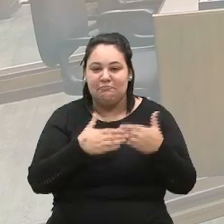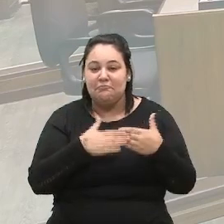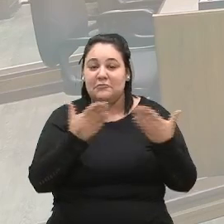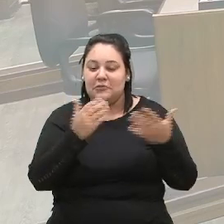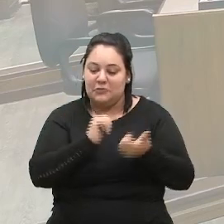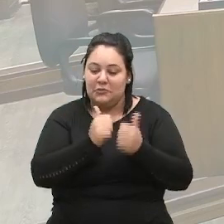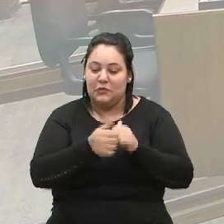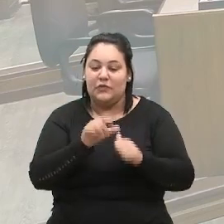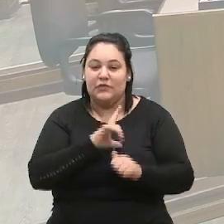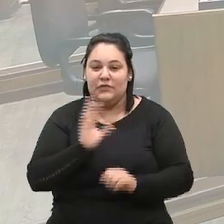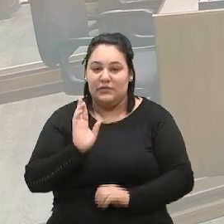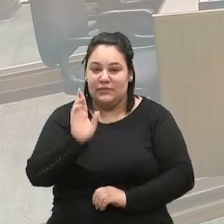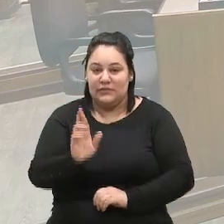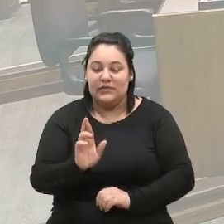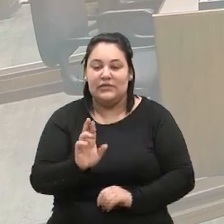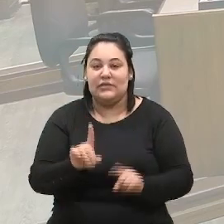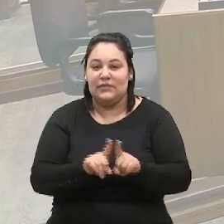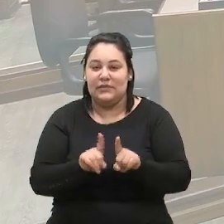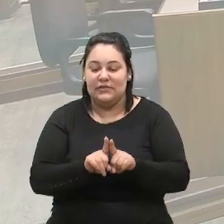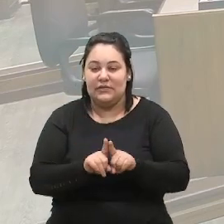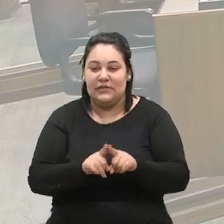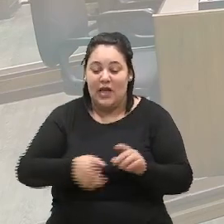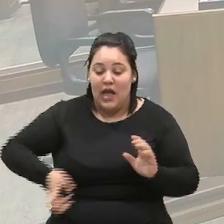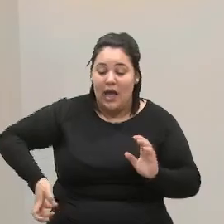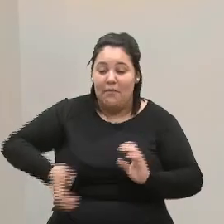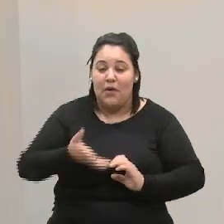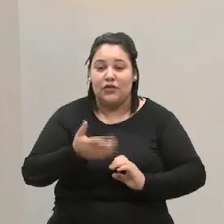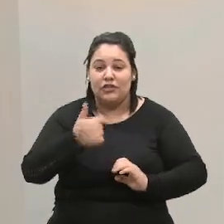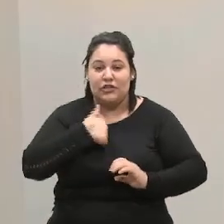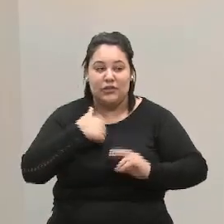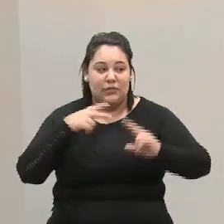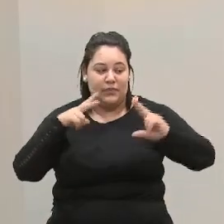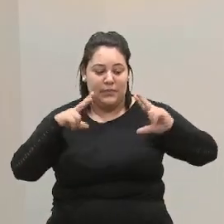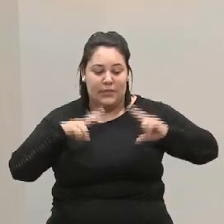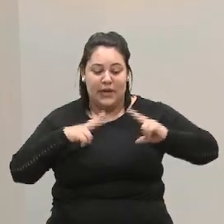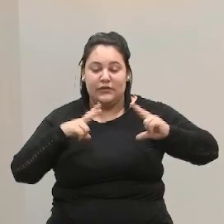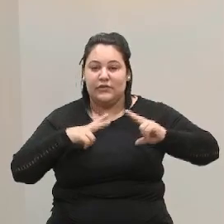esteve presente. A bocha, eu particularmente tive